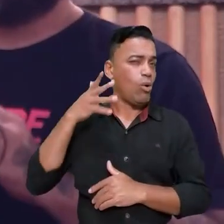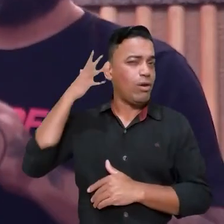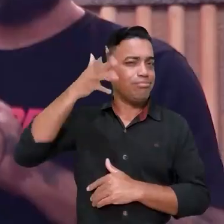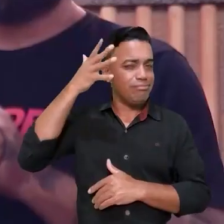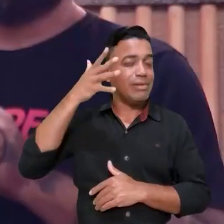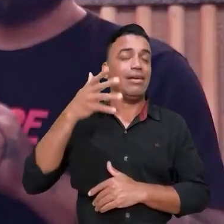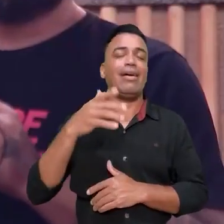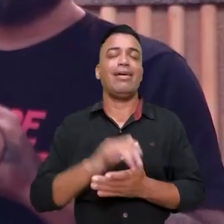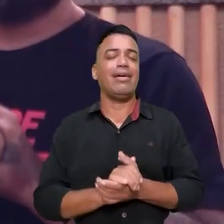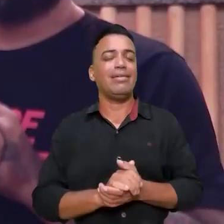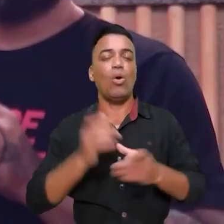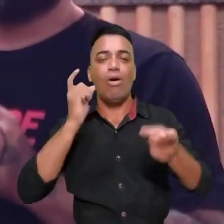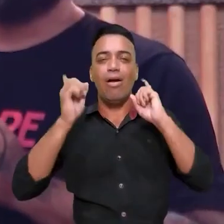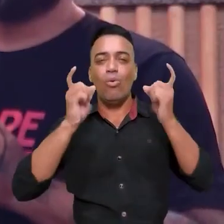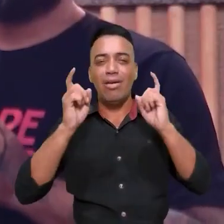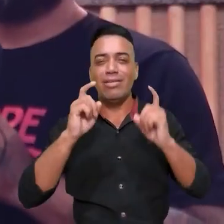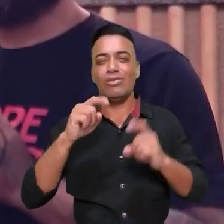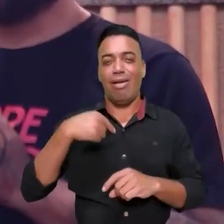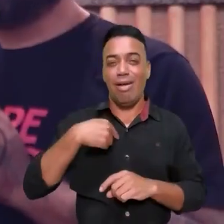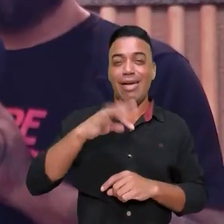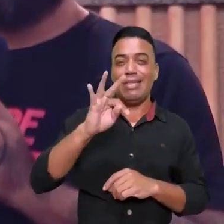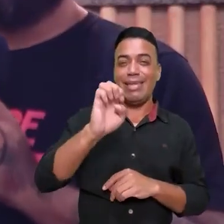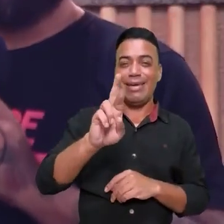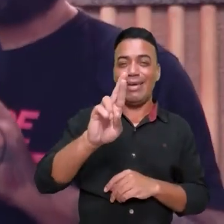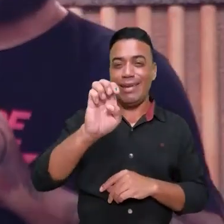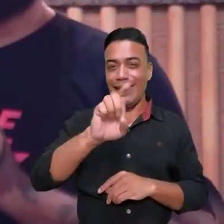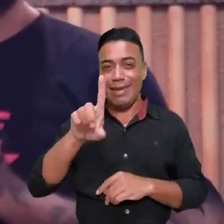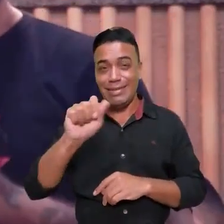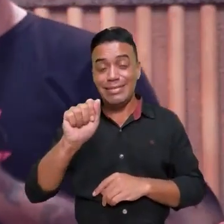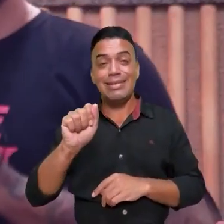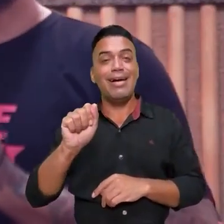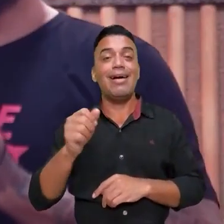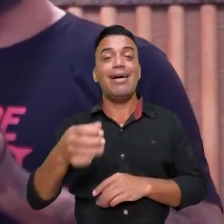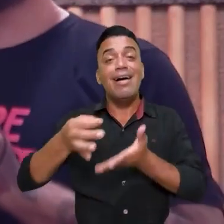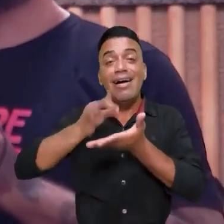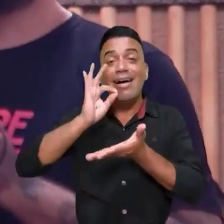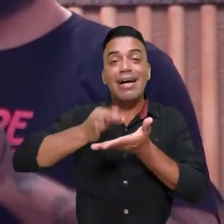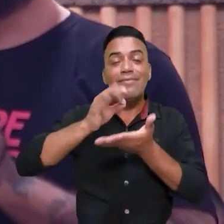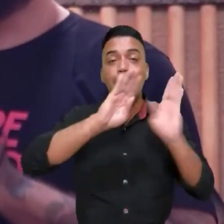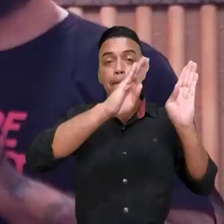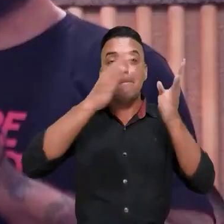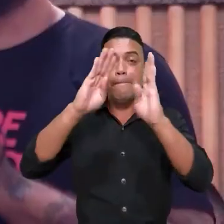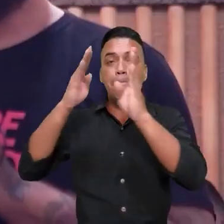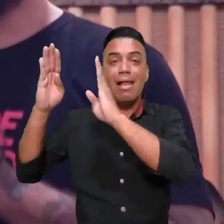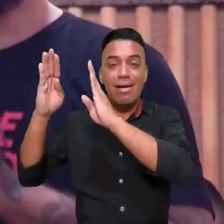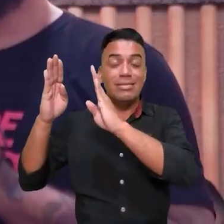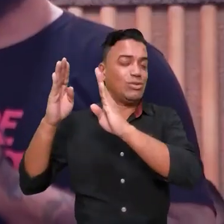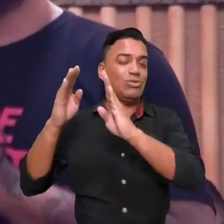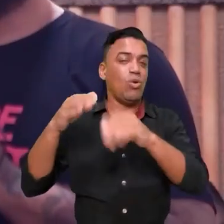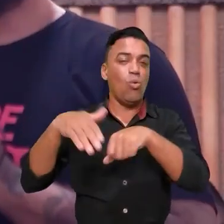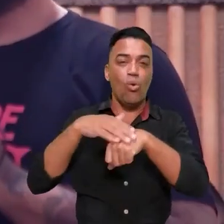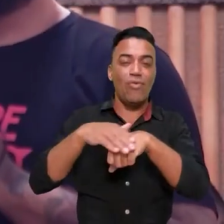Jefferson e Tereza estávamos reunidos ali no café do Palácio das Artes e a gente estava tendo uma conversa sobre